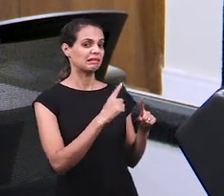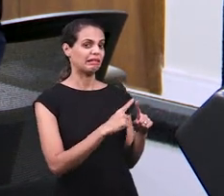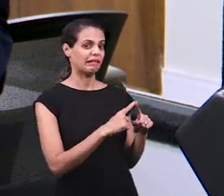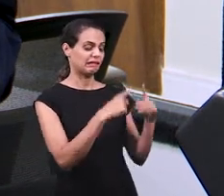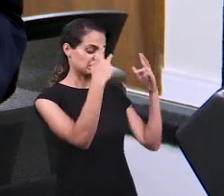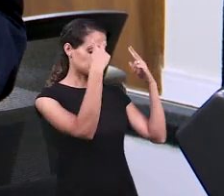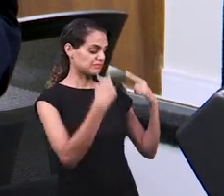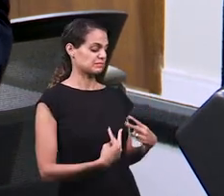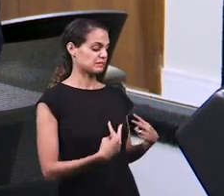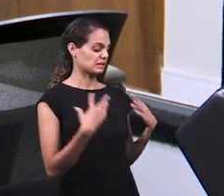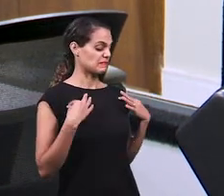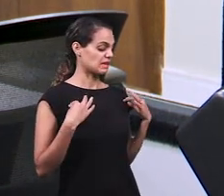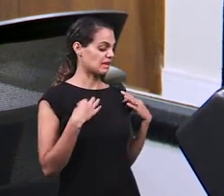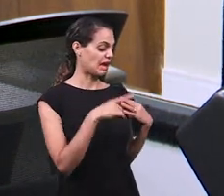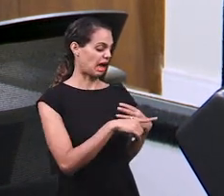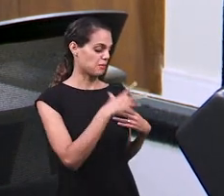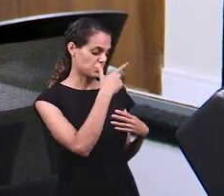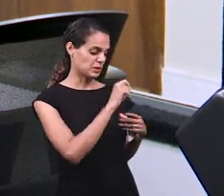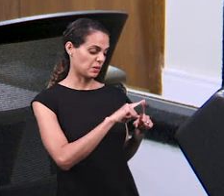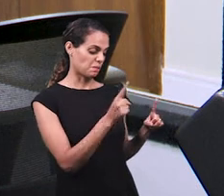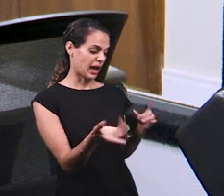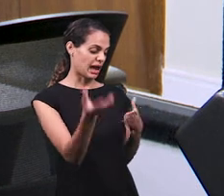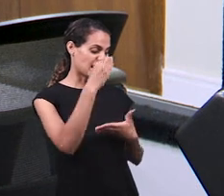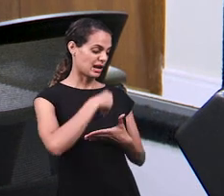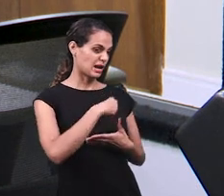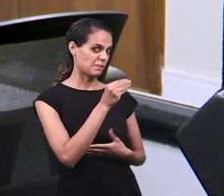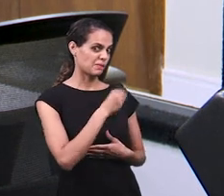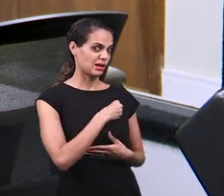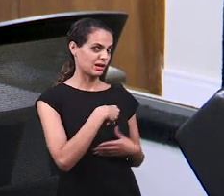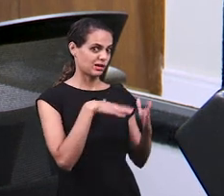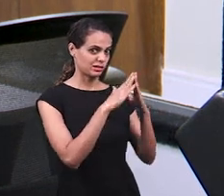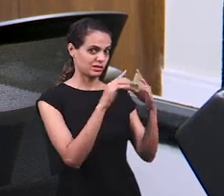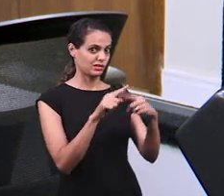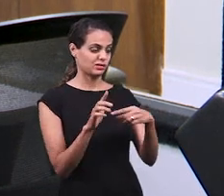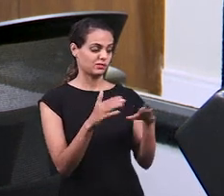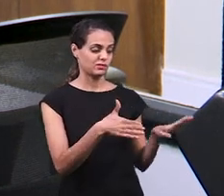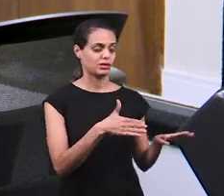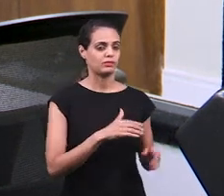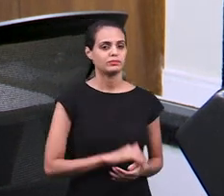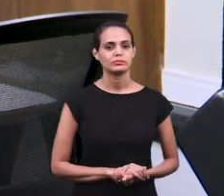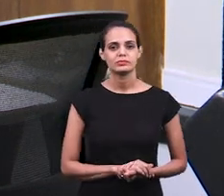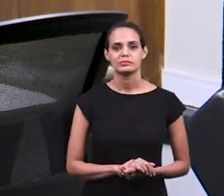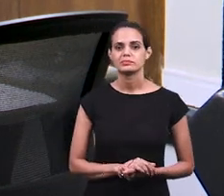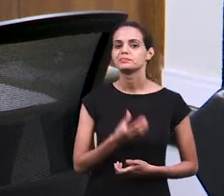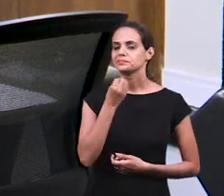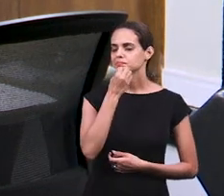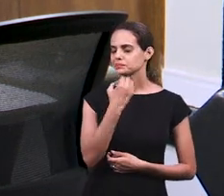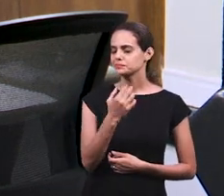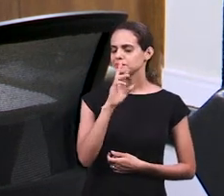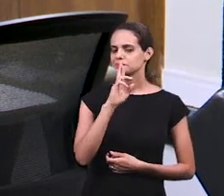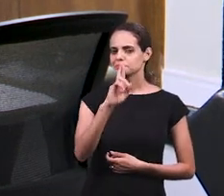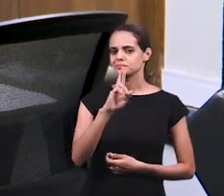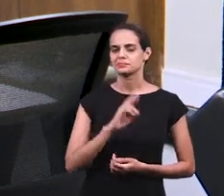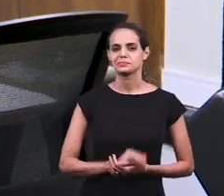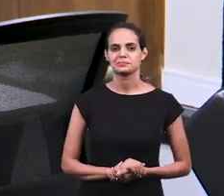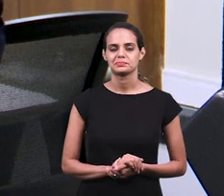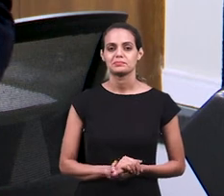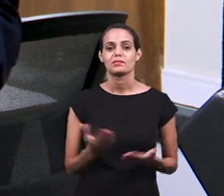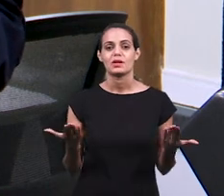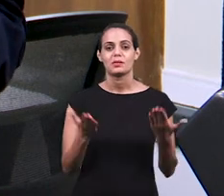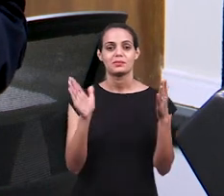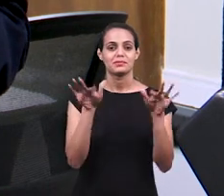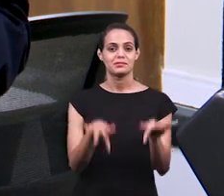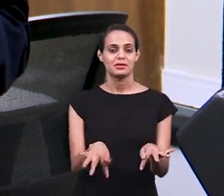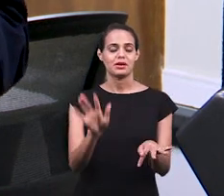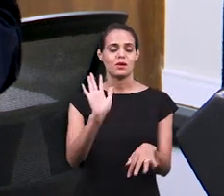naqueles aparamentos, aquelas vestes relacionadas a uma igreja infiel. Muito bem colocado pela nossa irmã. Agora a